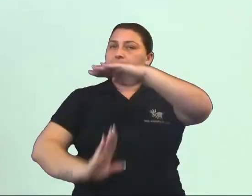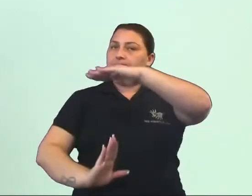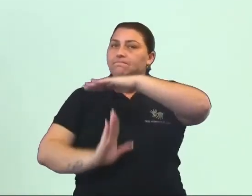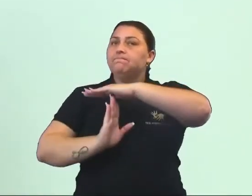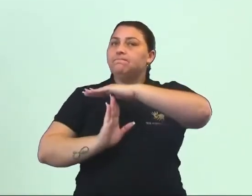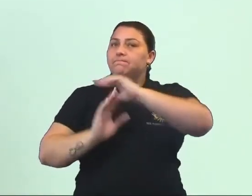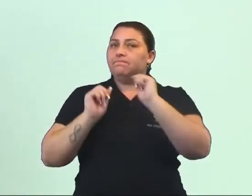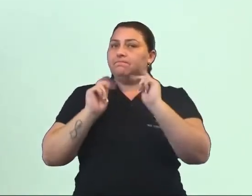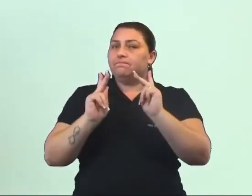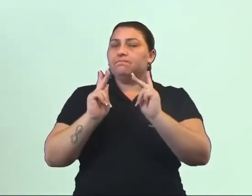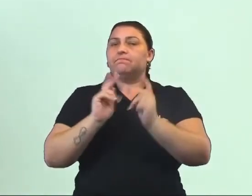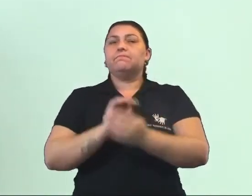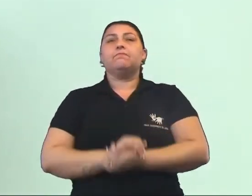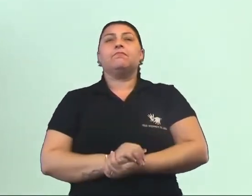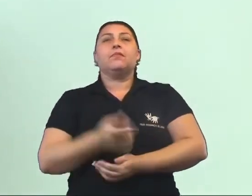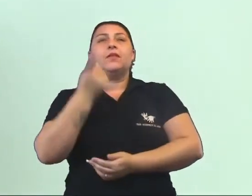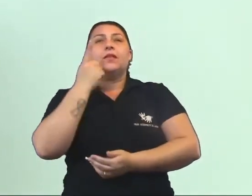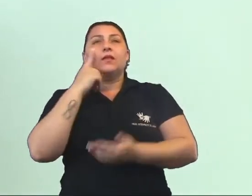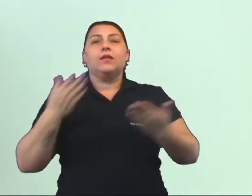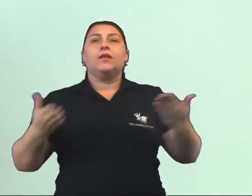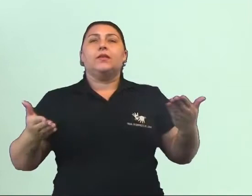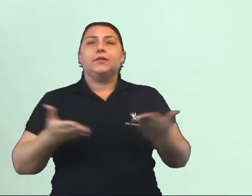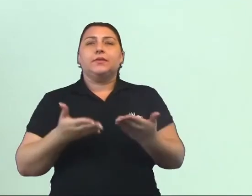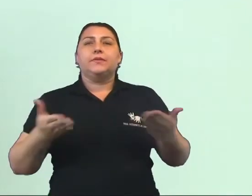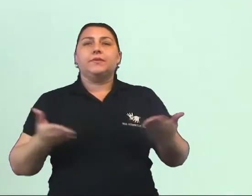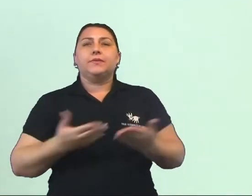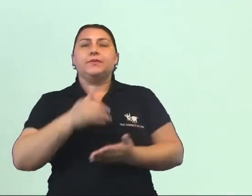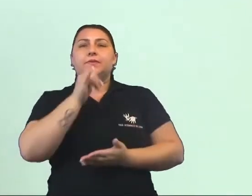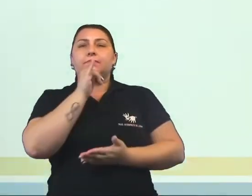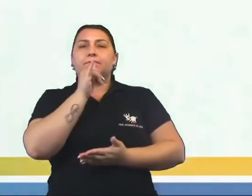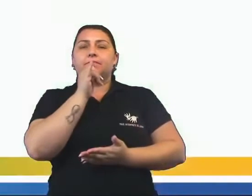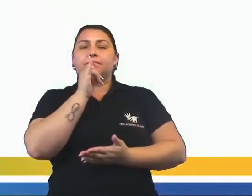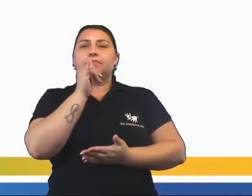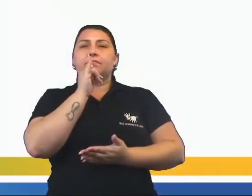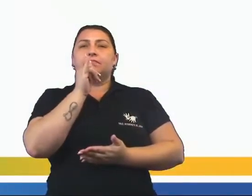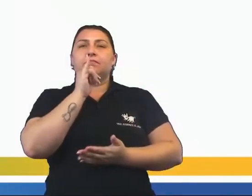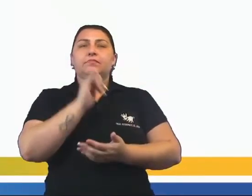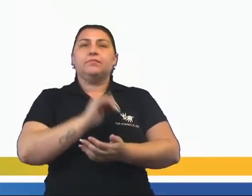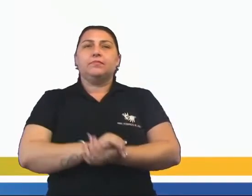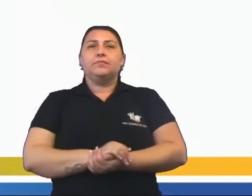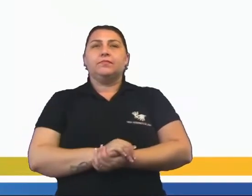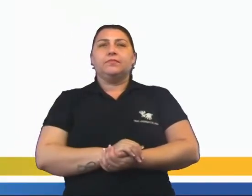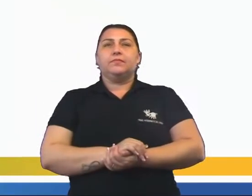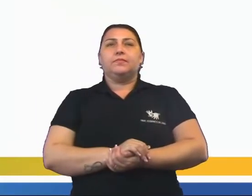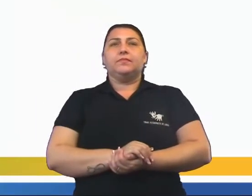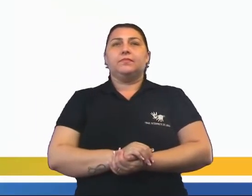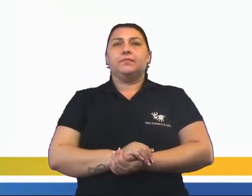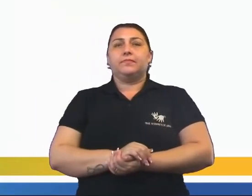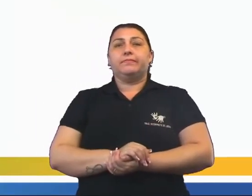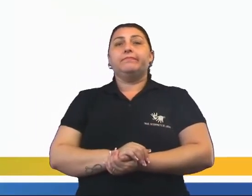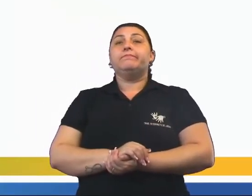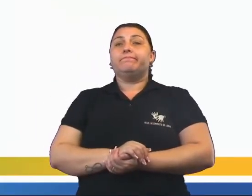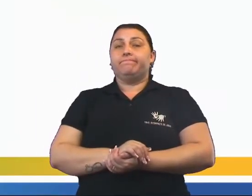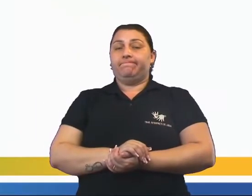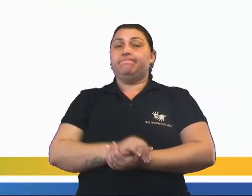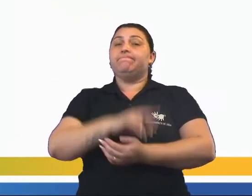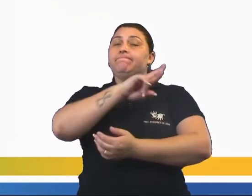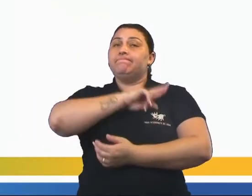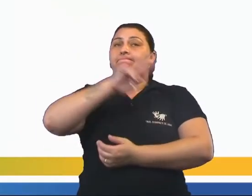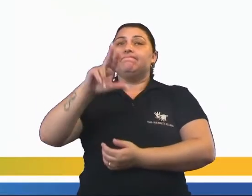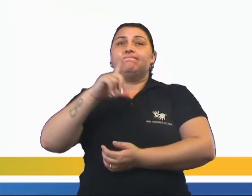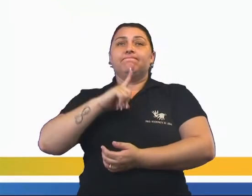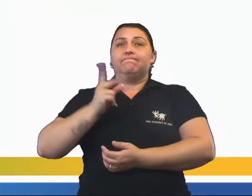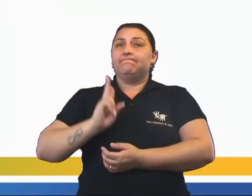limite, ok? Vamos ver agora exemplos, eu disse aqui, não é? De religiões que têm